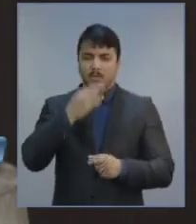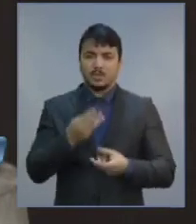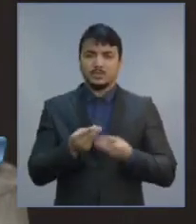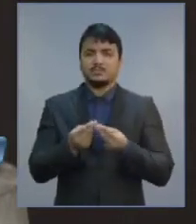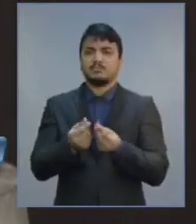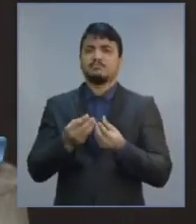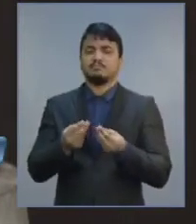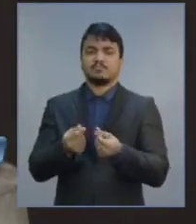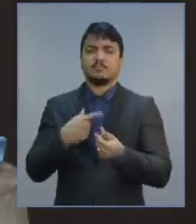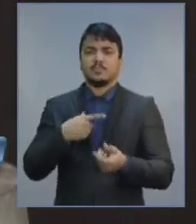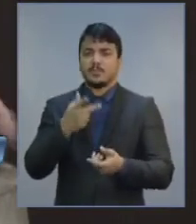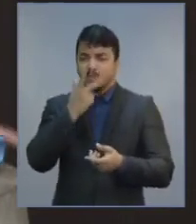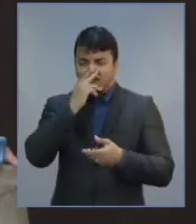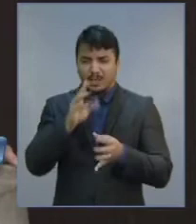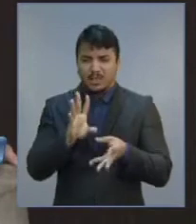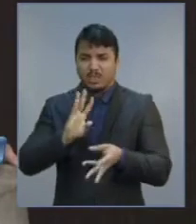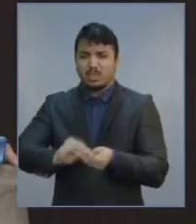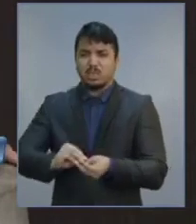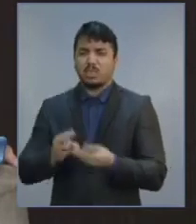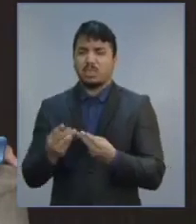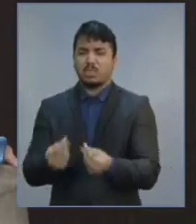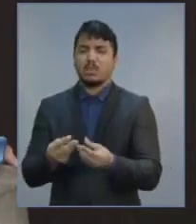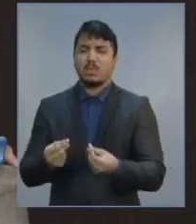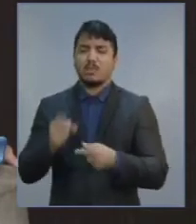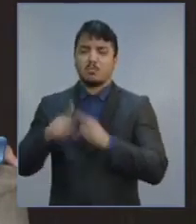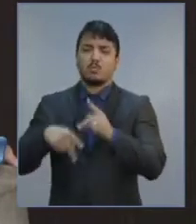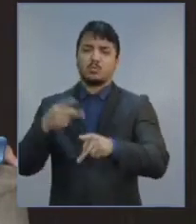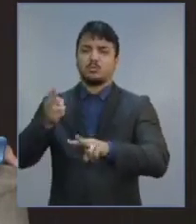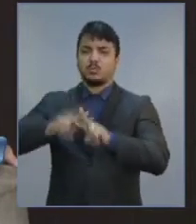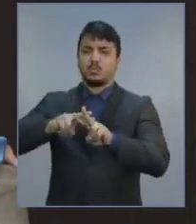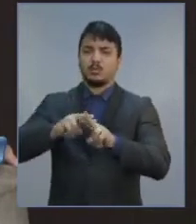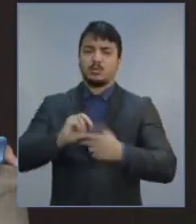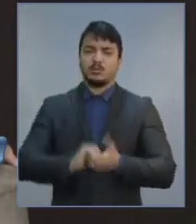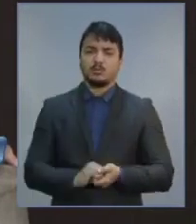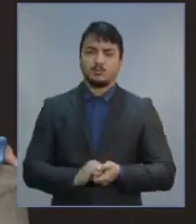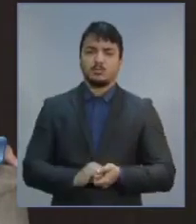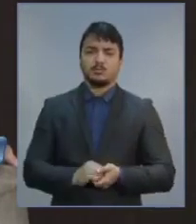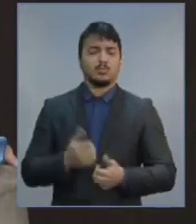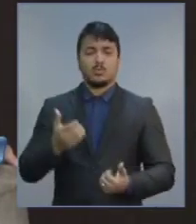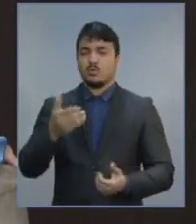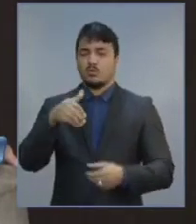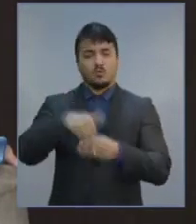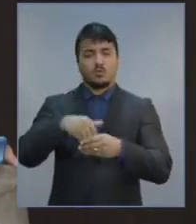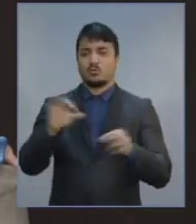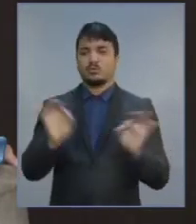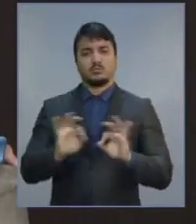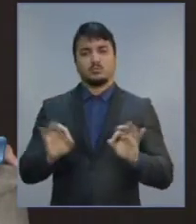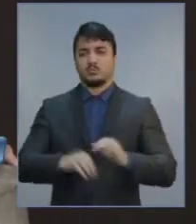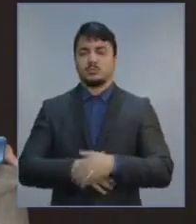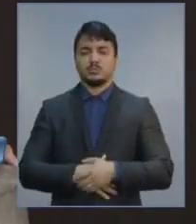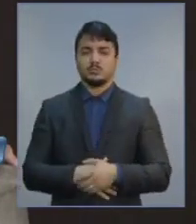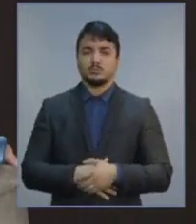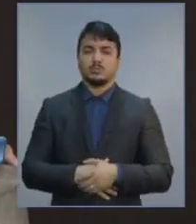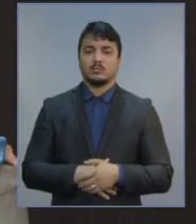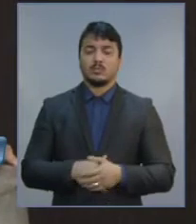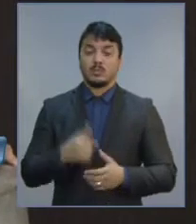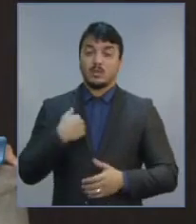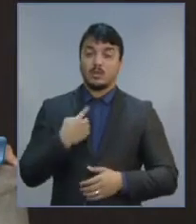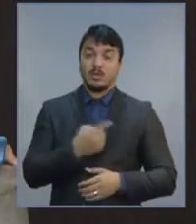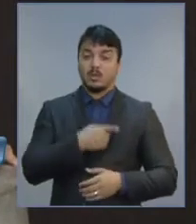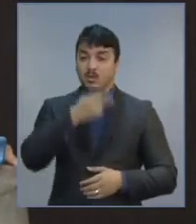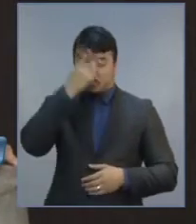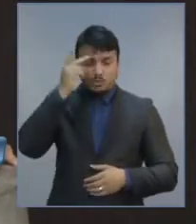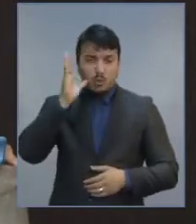comezinho, simplório populismo penal. Não contem com o nosso voto. Aqui há